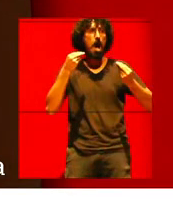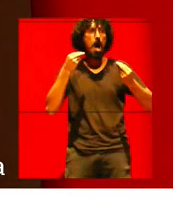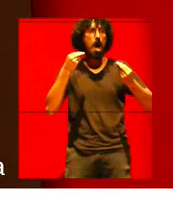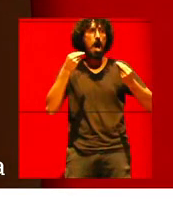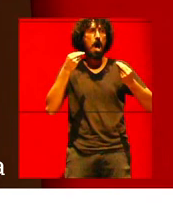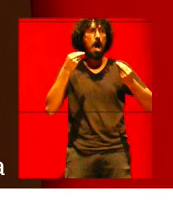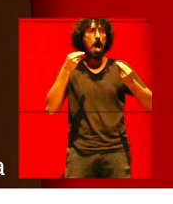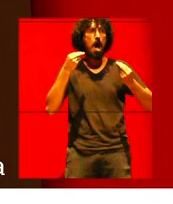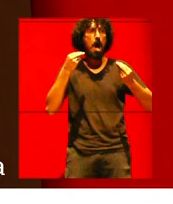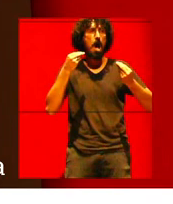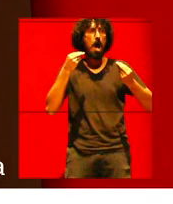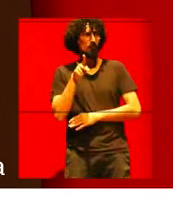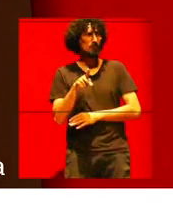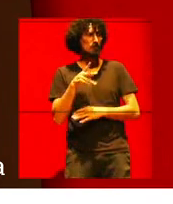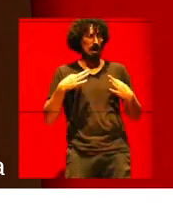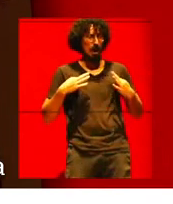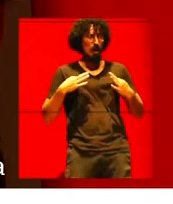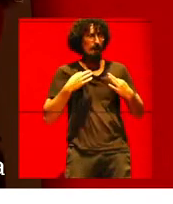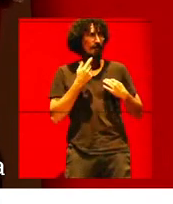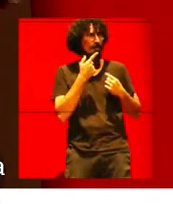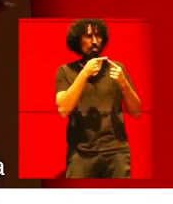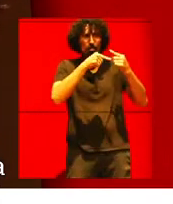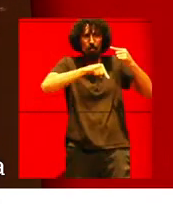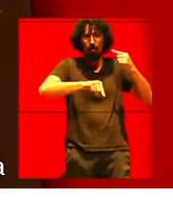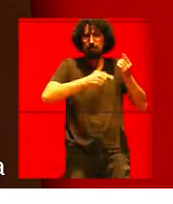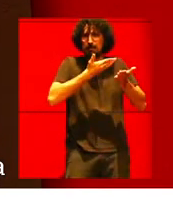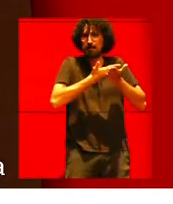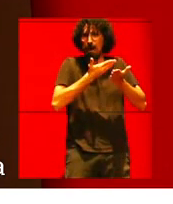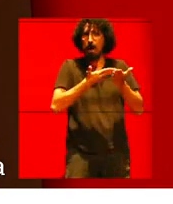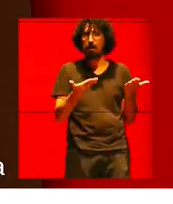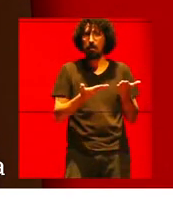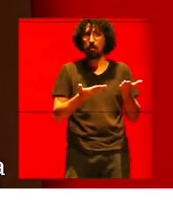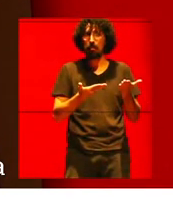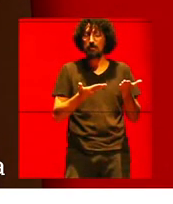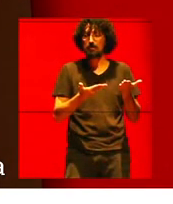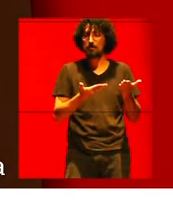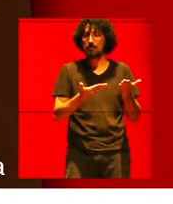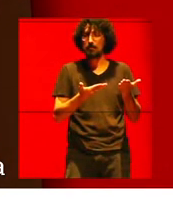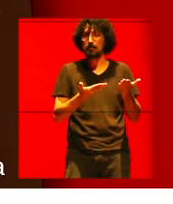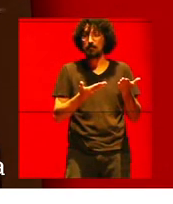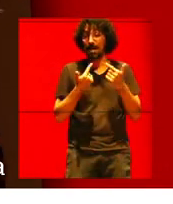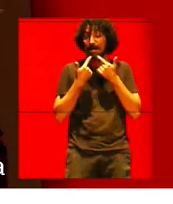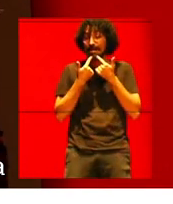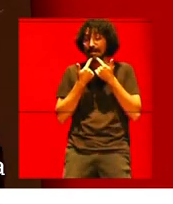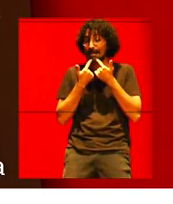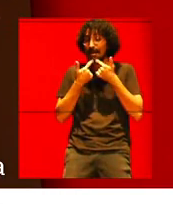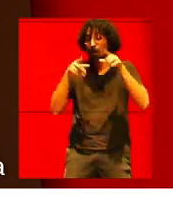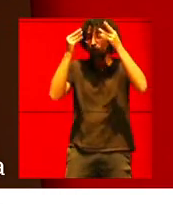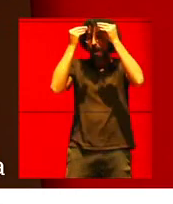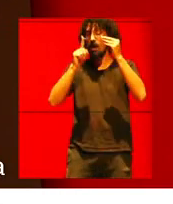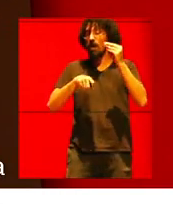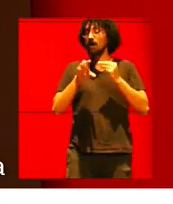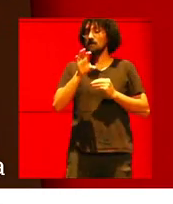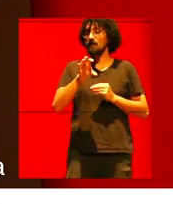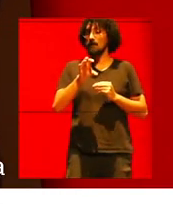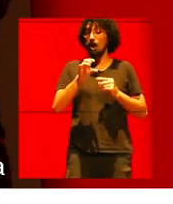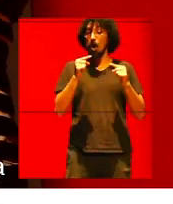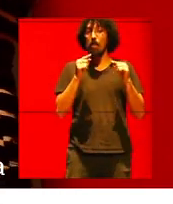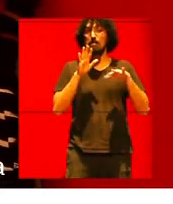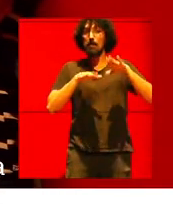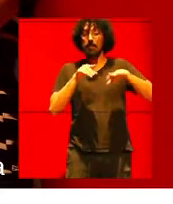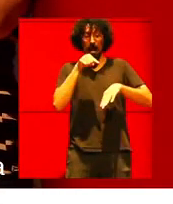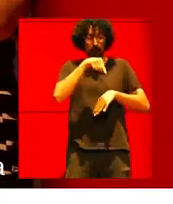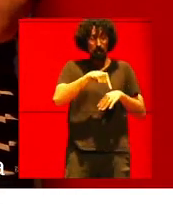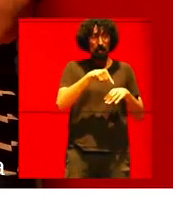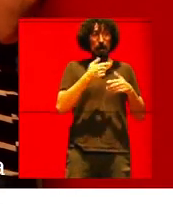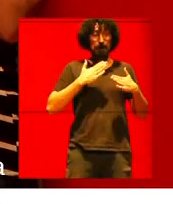inadequada, né? Eu poderia estar me sentindo bem, mas perante alguns eu estaria com a roupa inadequada para o aulão.